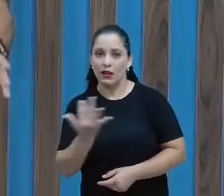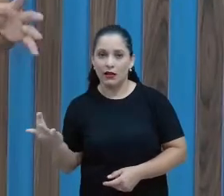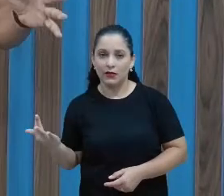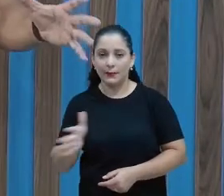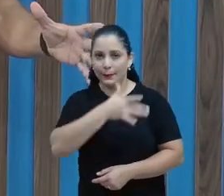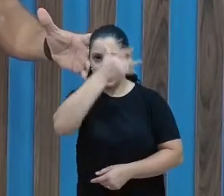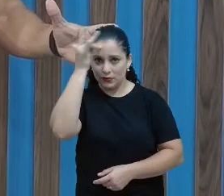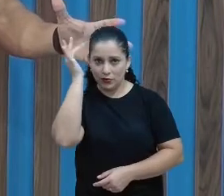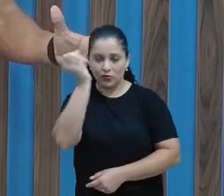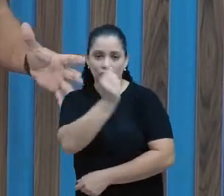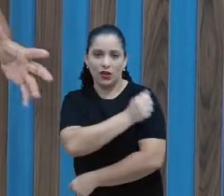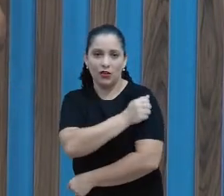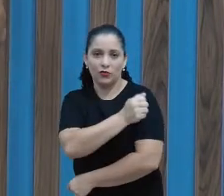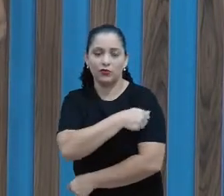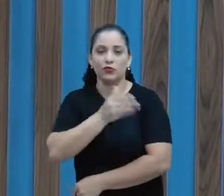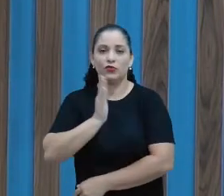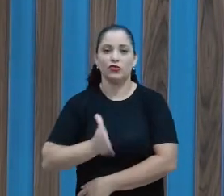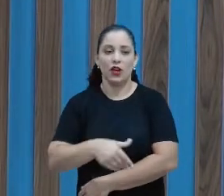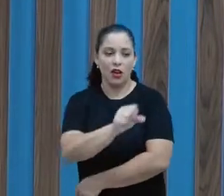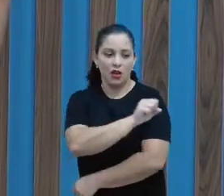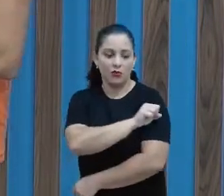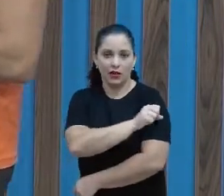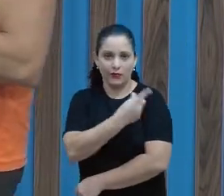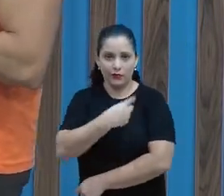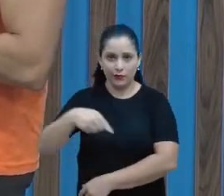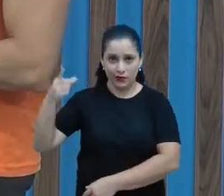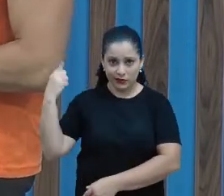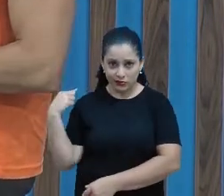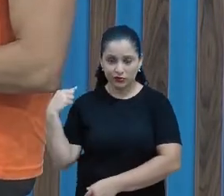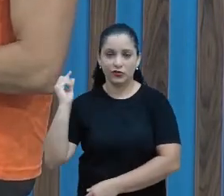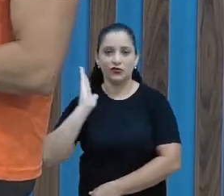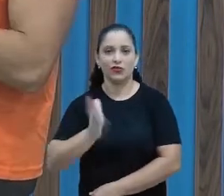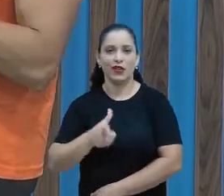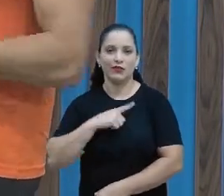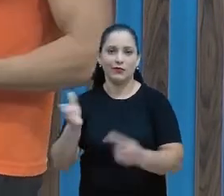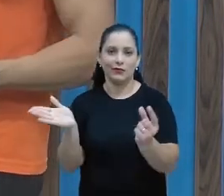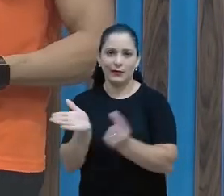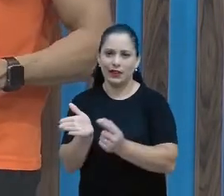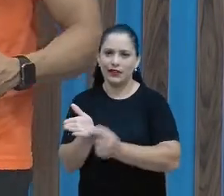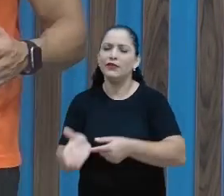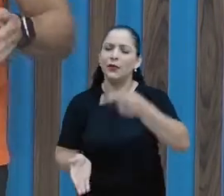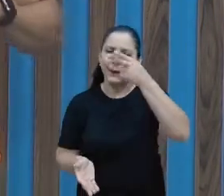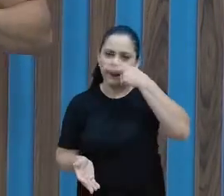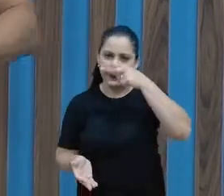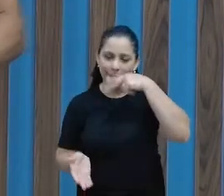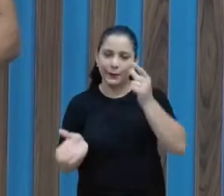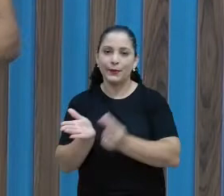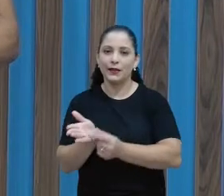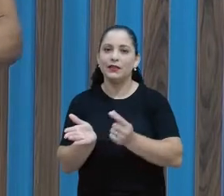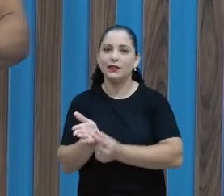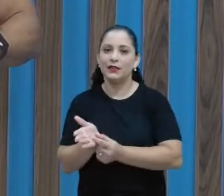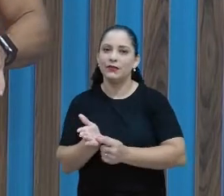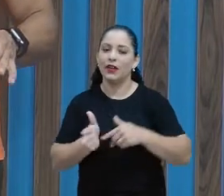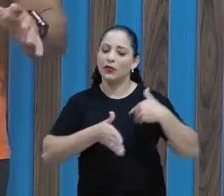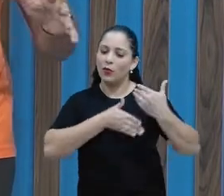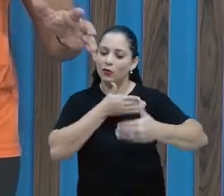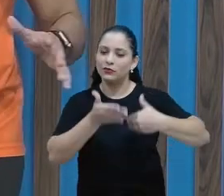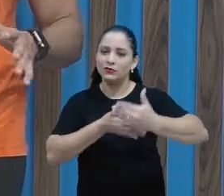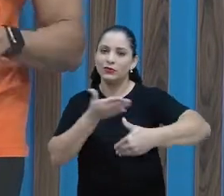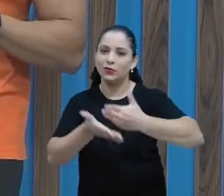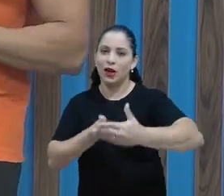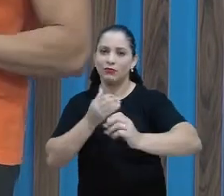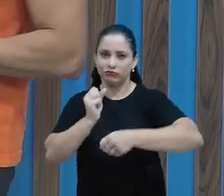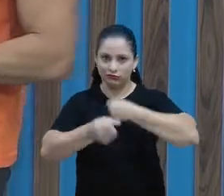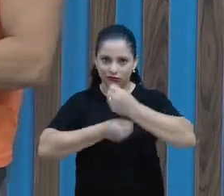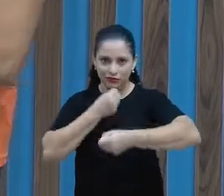estavam no 8º ano já estão com esse aplicativo aí em mãos, certo? É o mesmo aplicativo que a gente vai continuar trabalhando durante